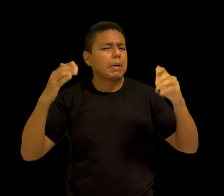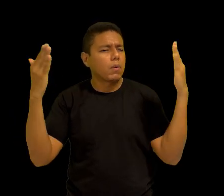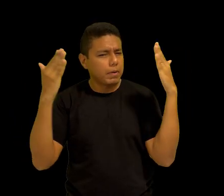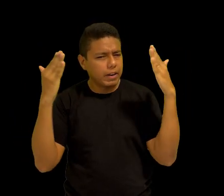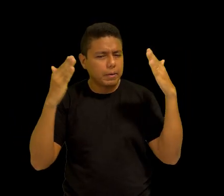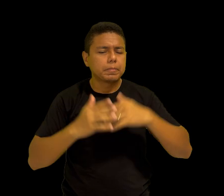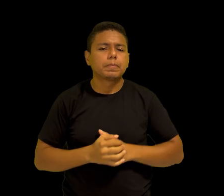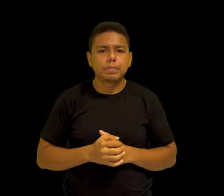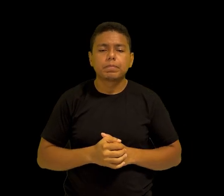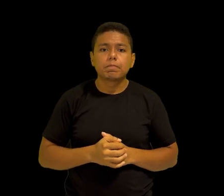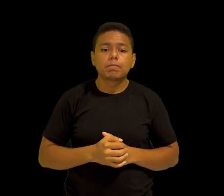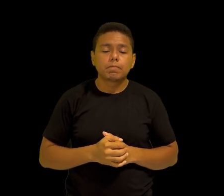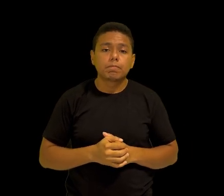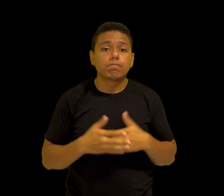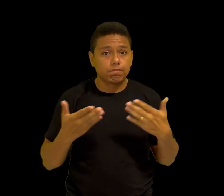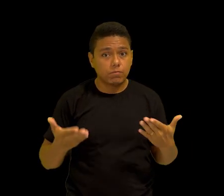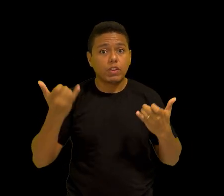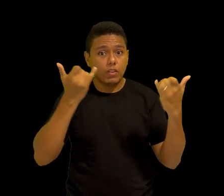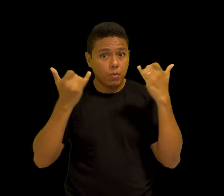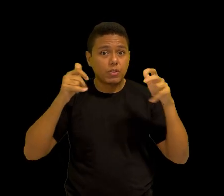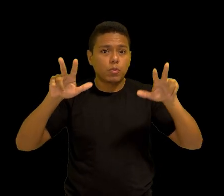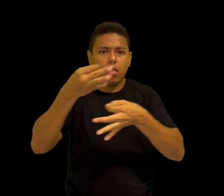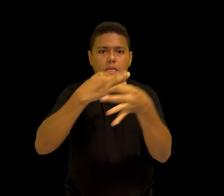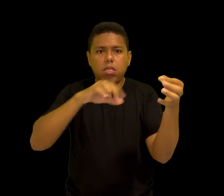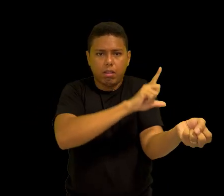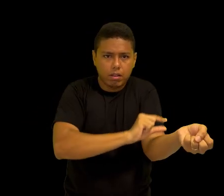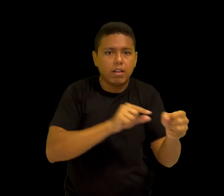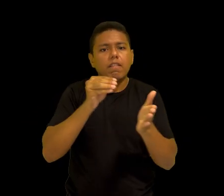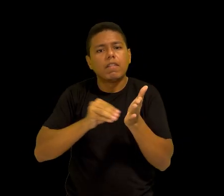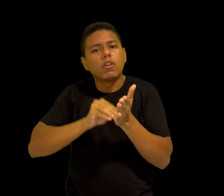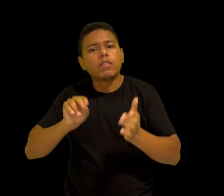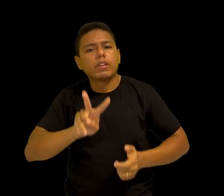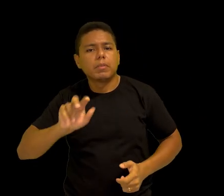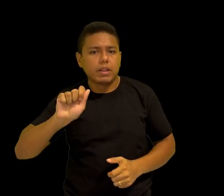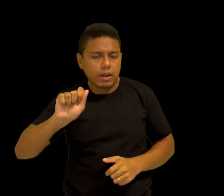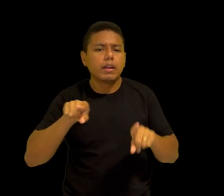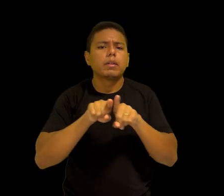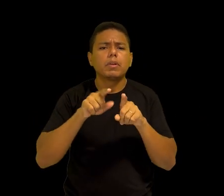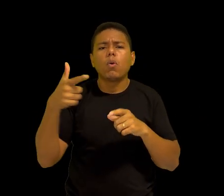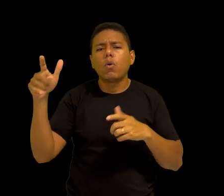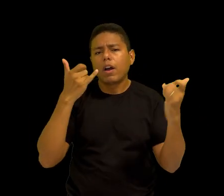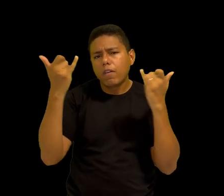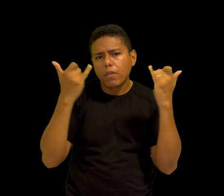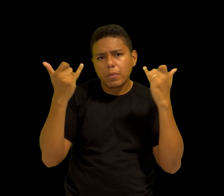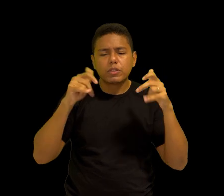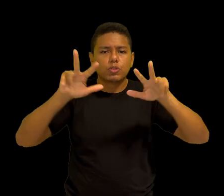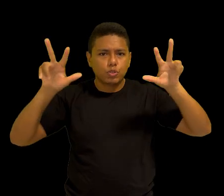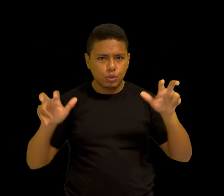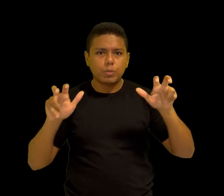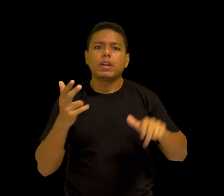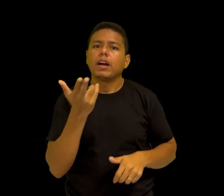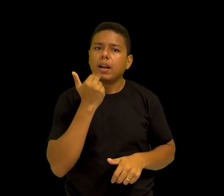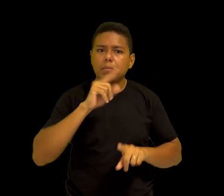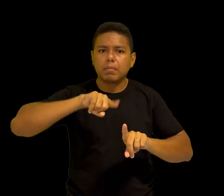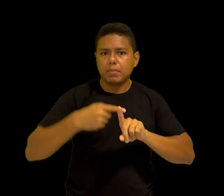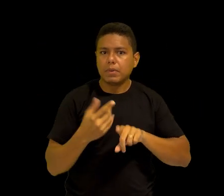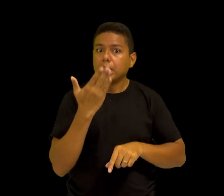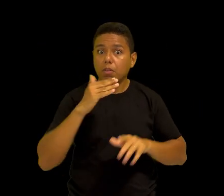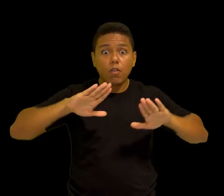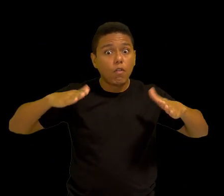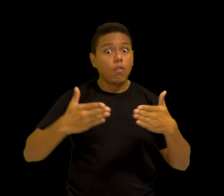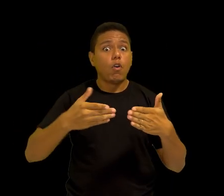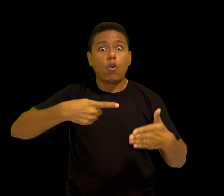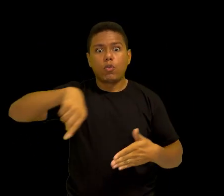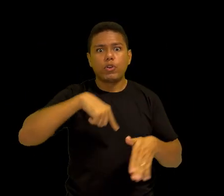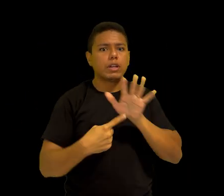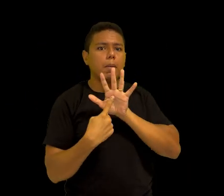né? E aqui a gente tem os dados de anemia, deficiência de vitamina A e outros indicadores de alimentação e nutrição que não são alvo